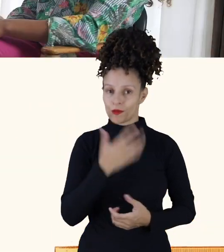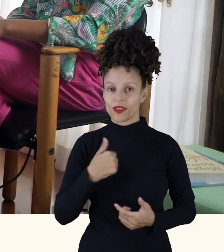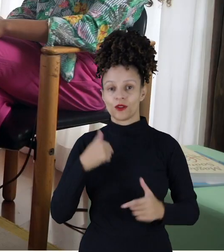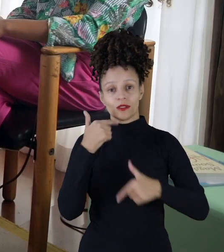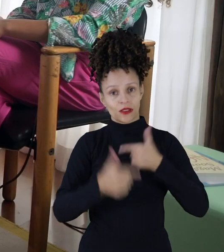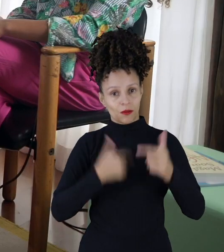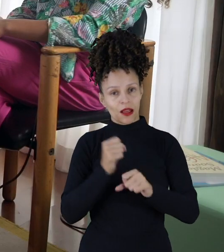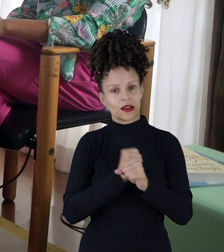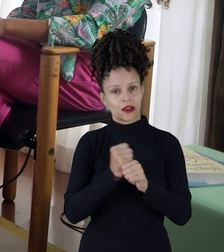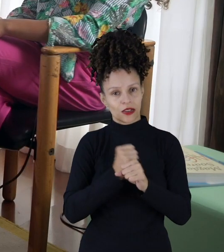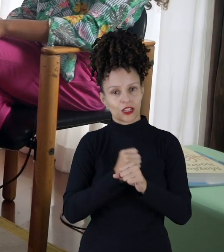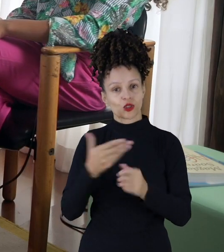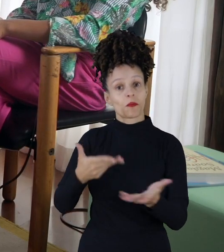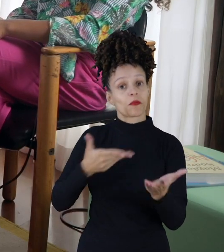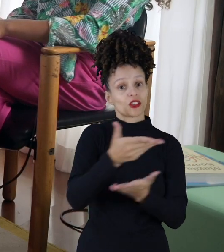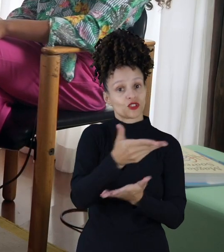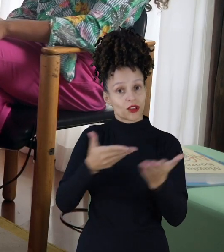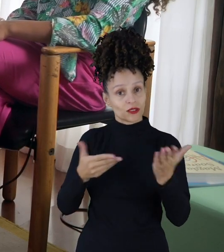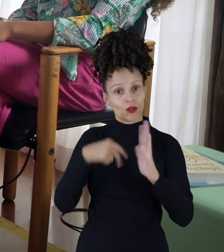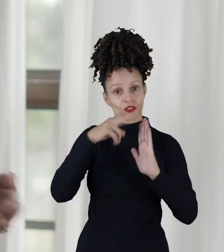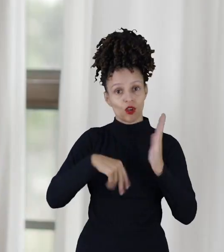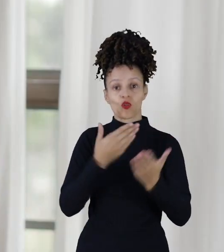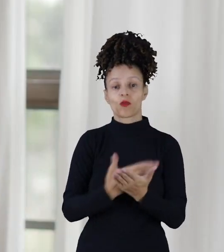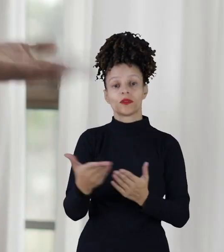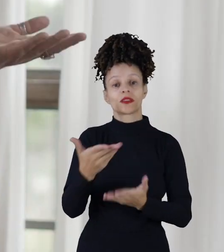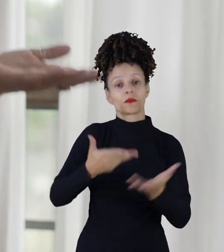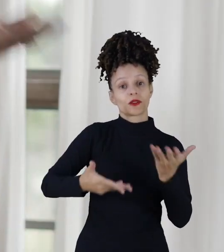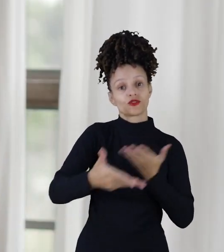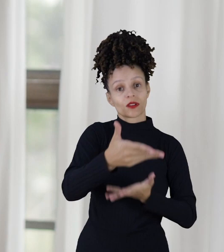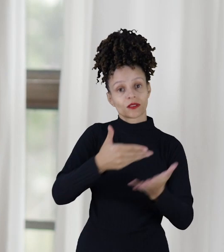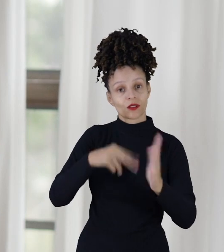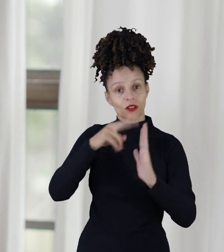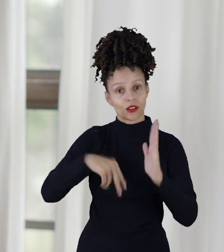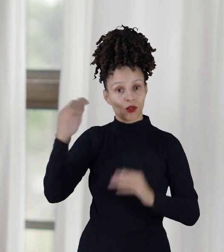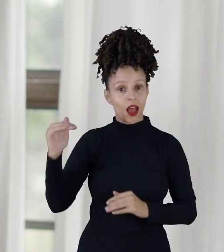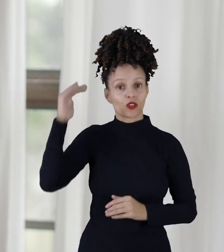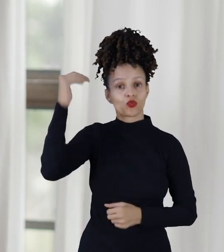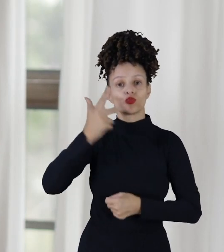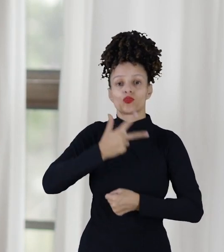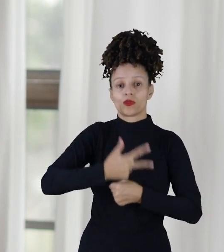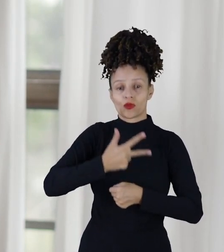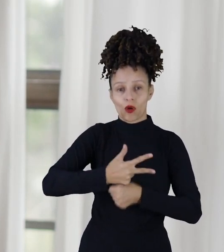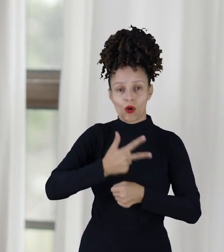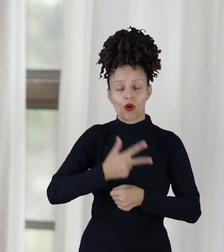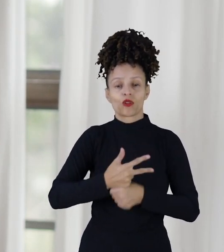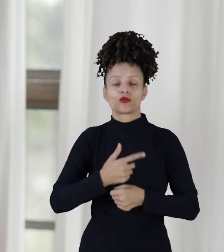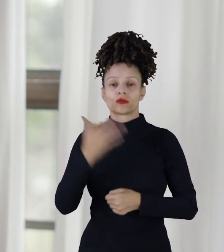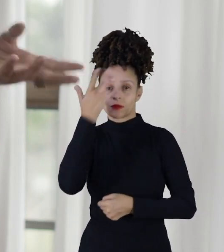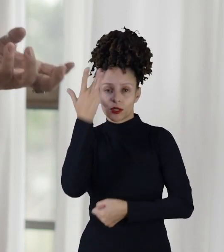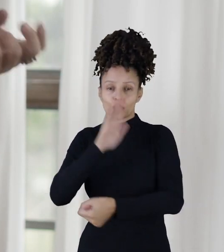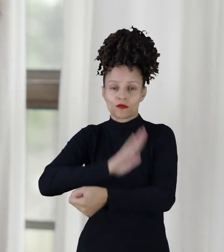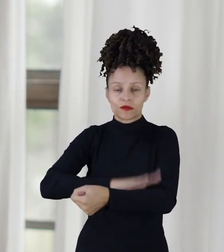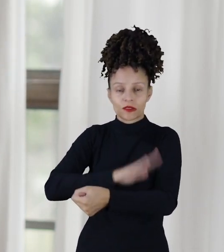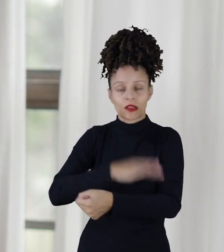Bom, eu tenho trabalhado já há alguns anos com mediação de leitura. Comecei a mediação de leitura com adultos idosos,